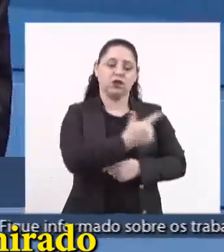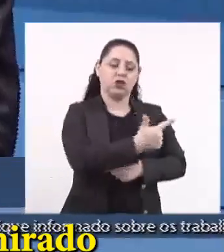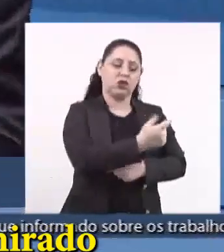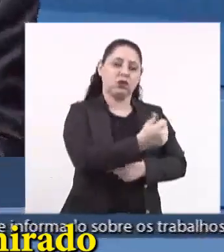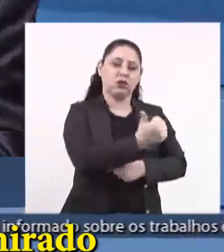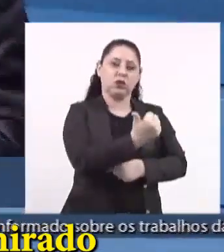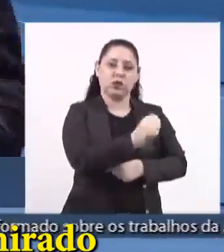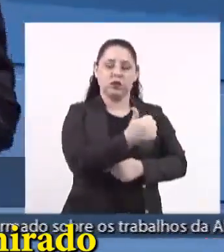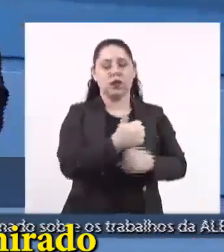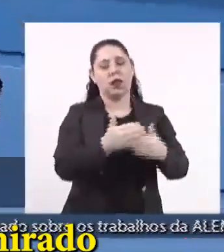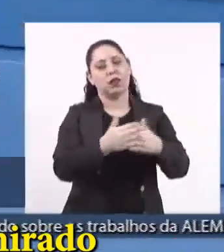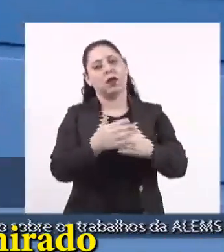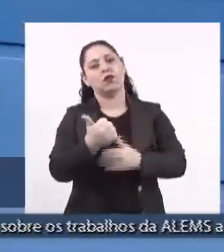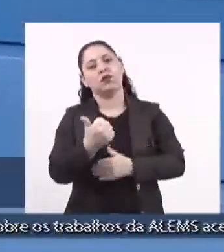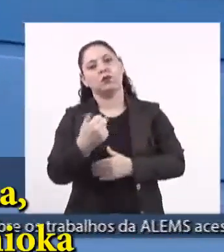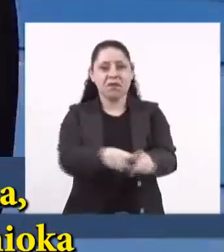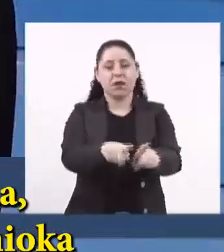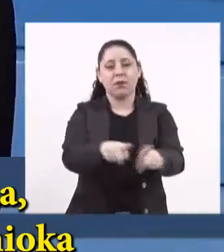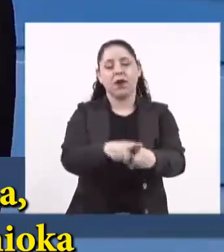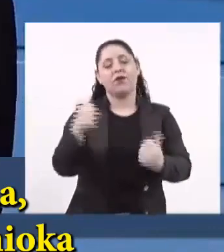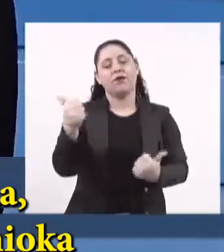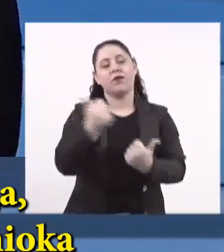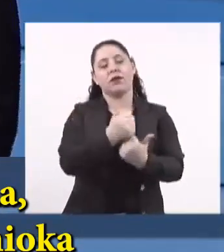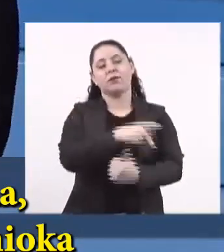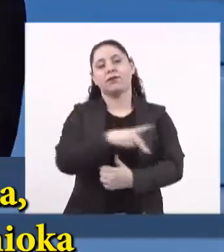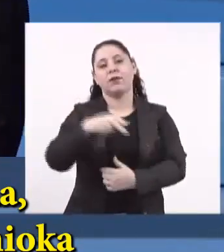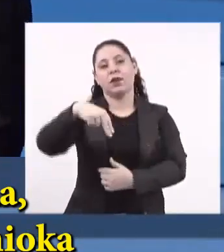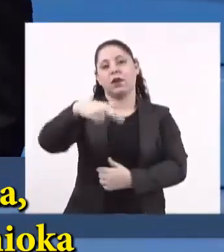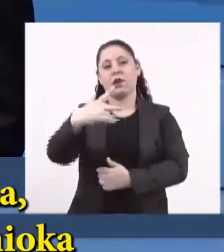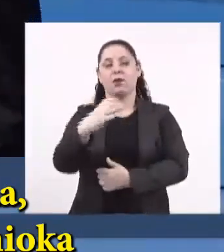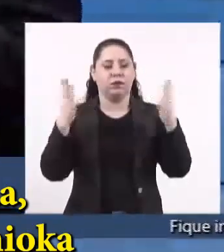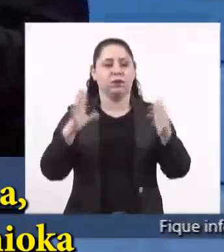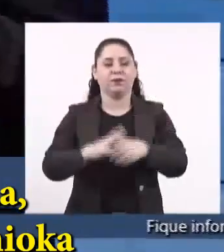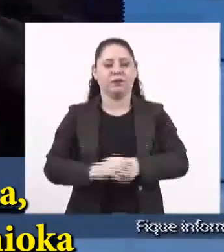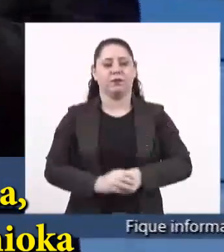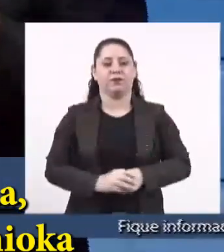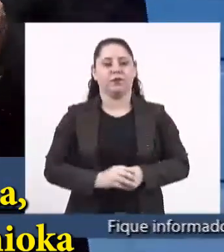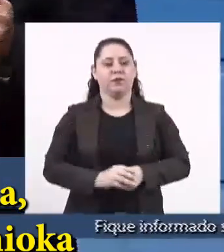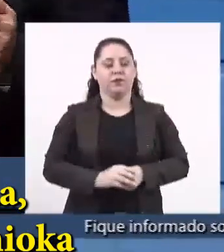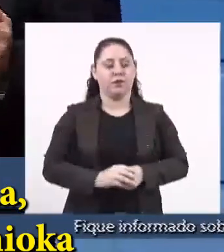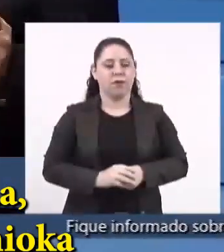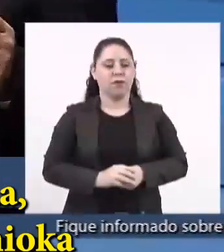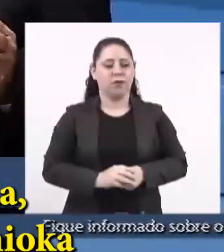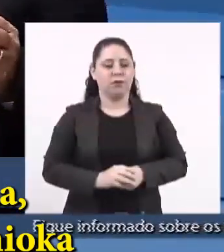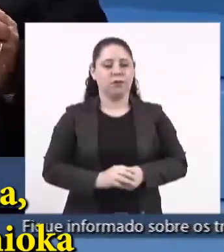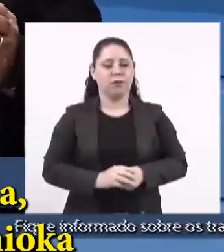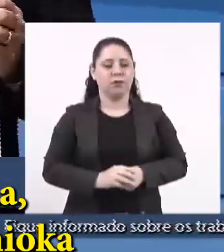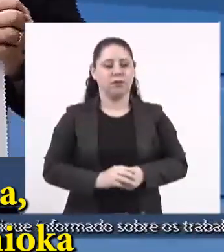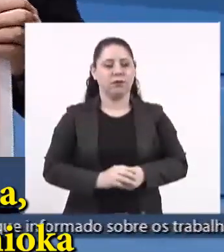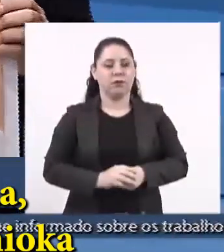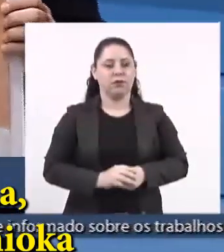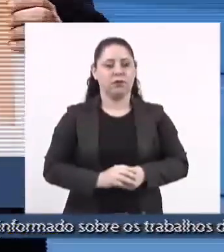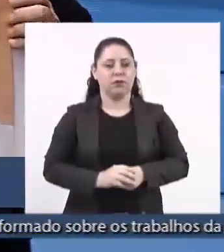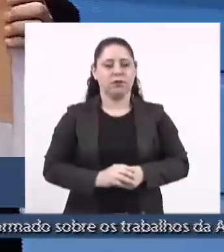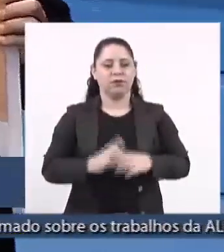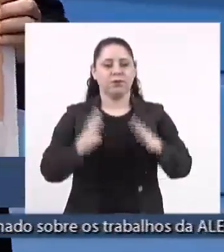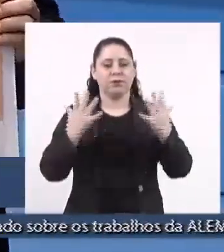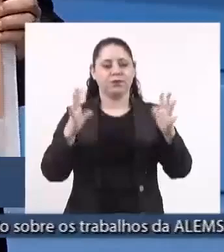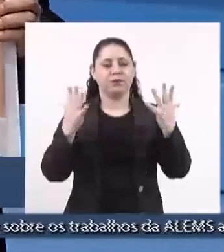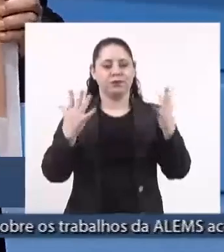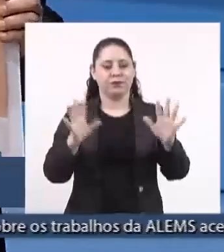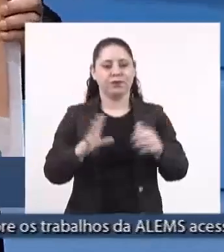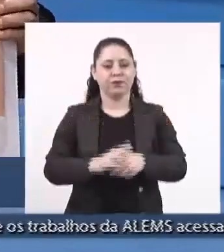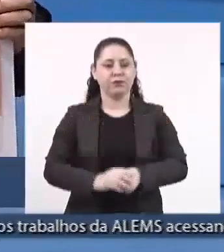tiggoman Nilton kiosterado e o presidente Nilson tamozzaguena tiveram a indicação do proponente rachioka